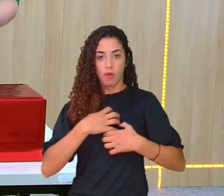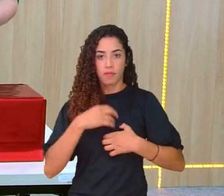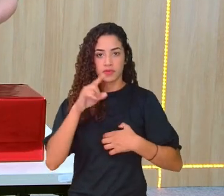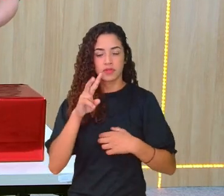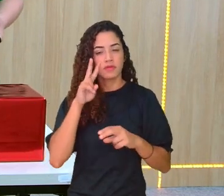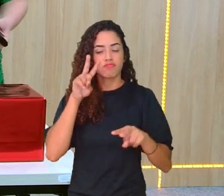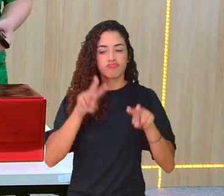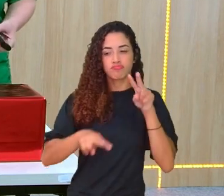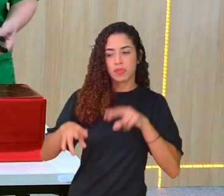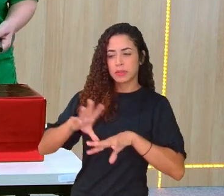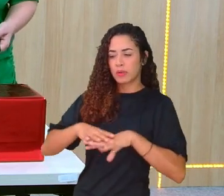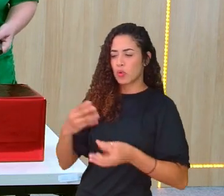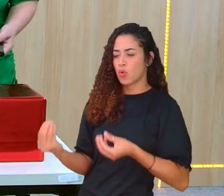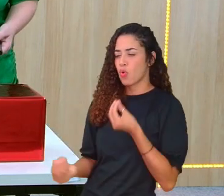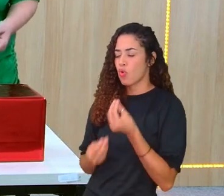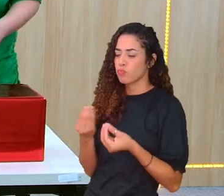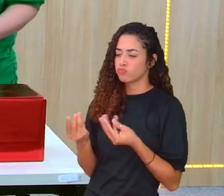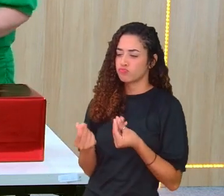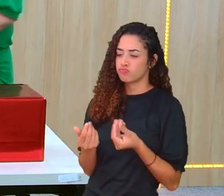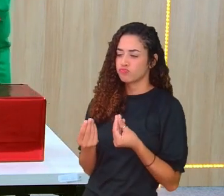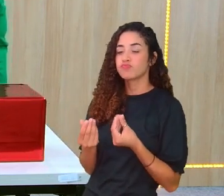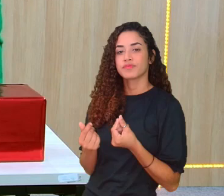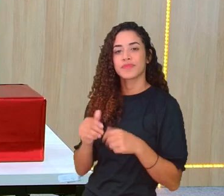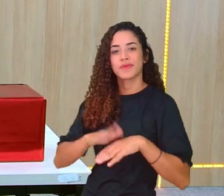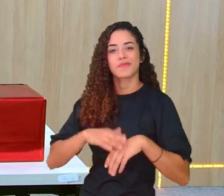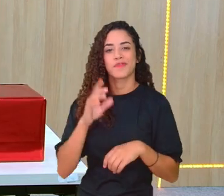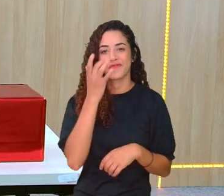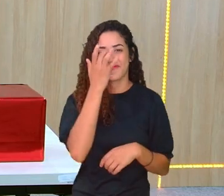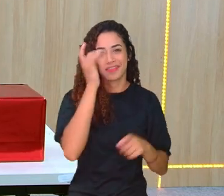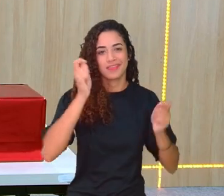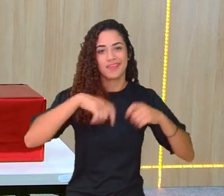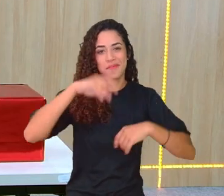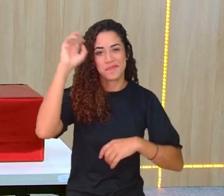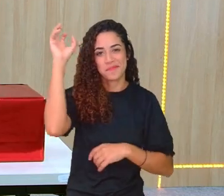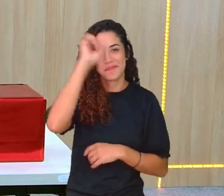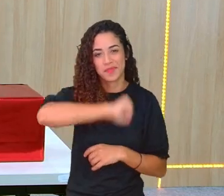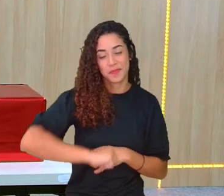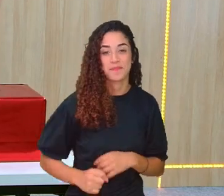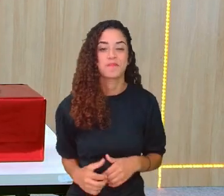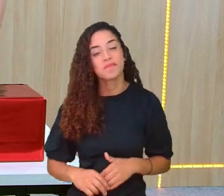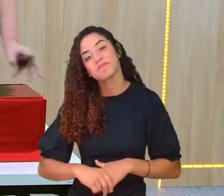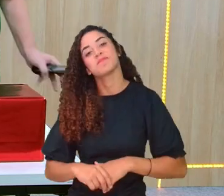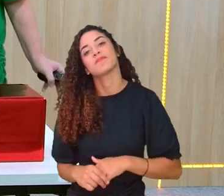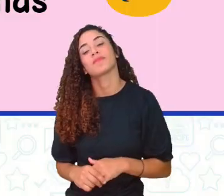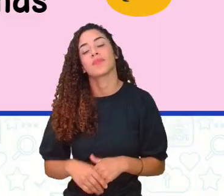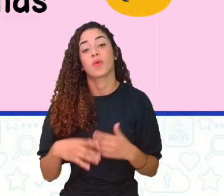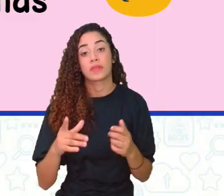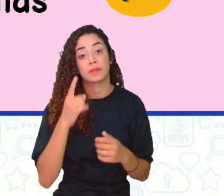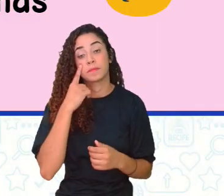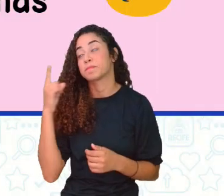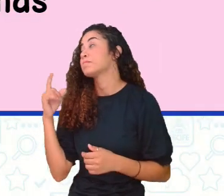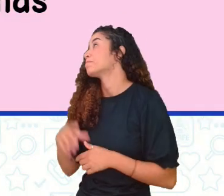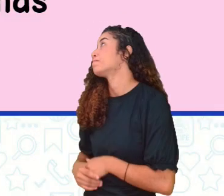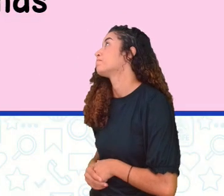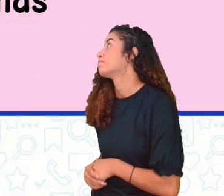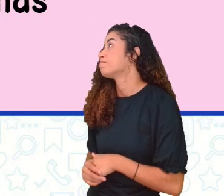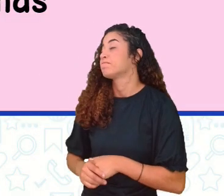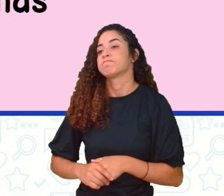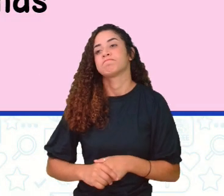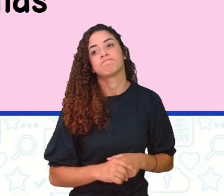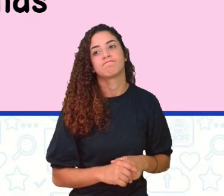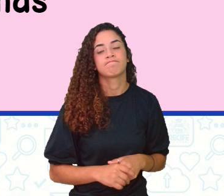a matemática, mais fácil vai ser aprender. Olha só. Aqui eu tenho um problema. Ele vai dar um